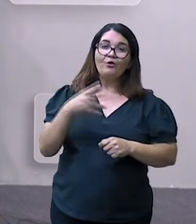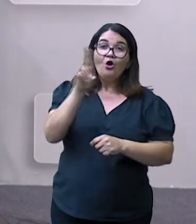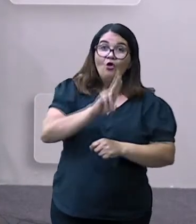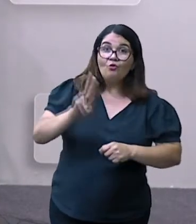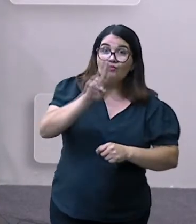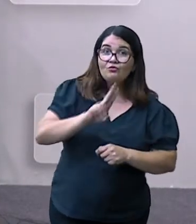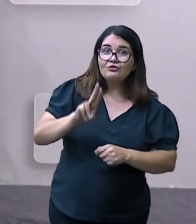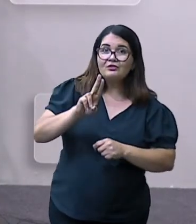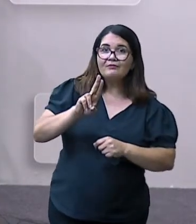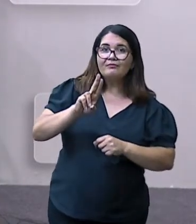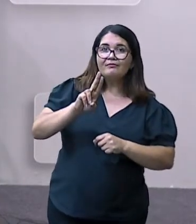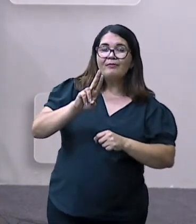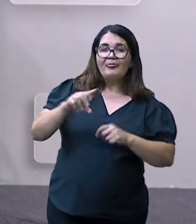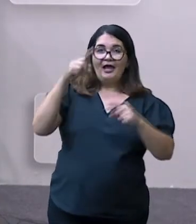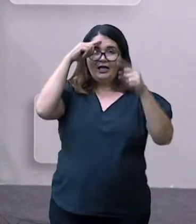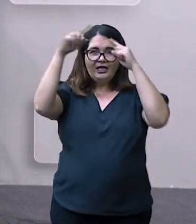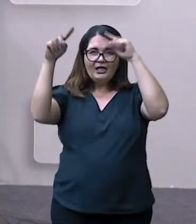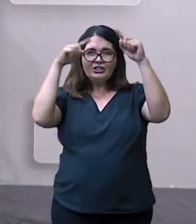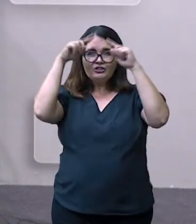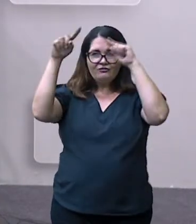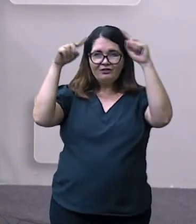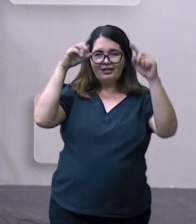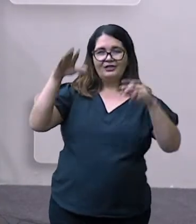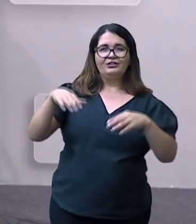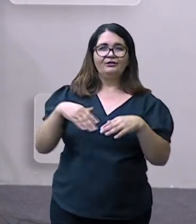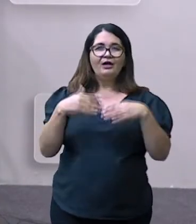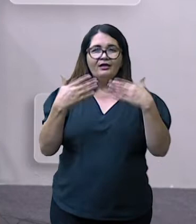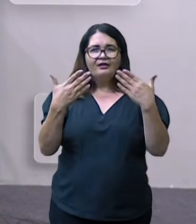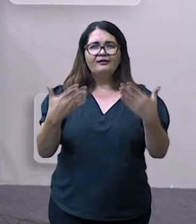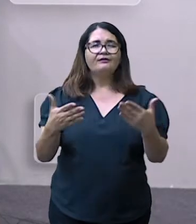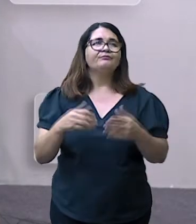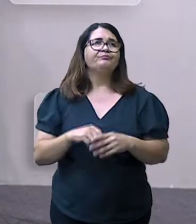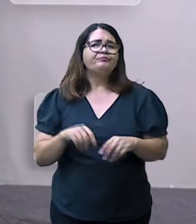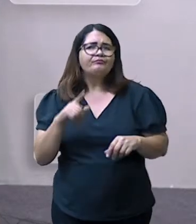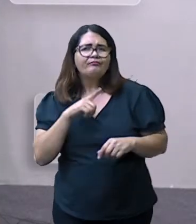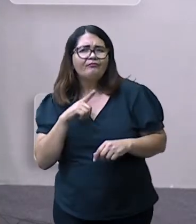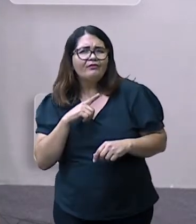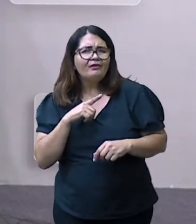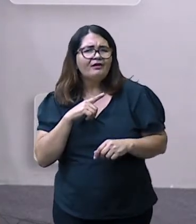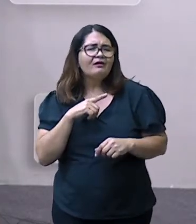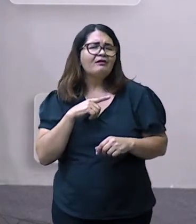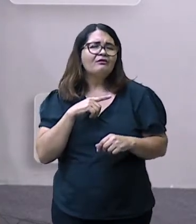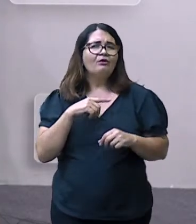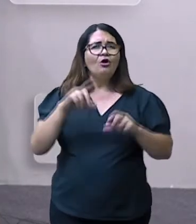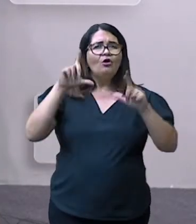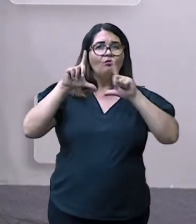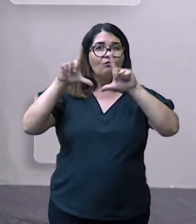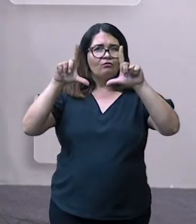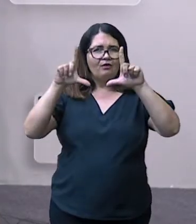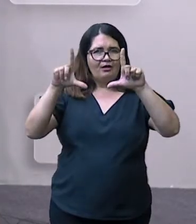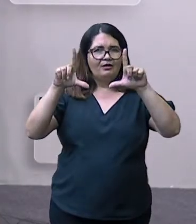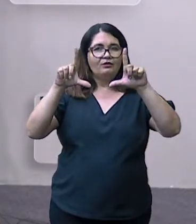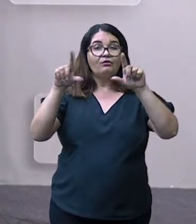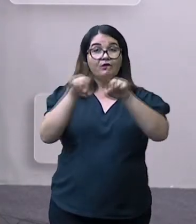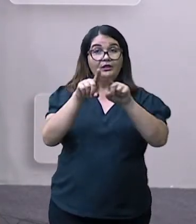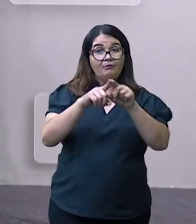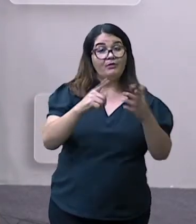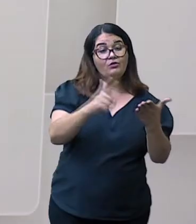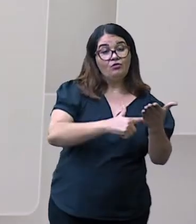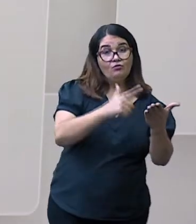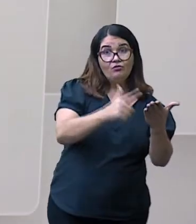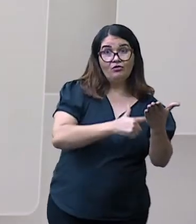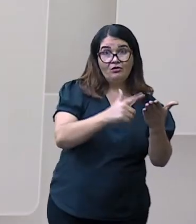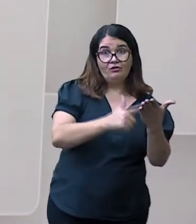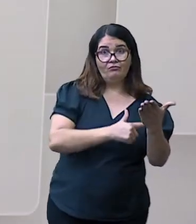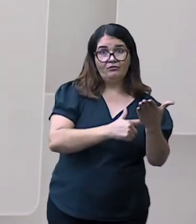tenho uma ligação das borboletas, que você começou a pintar borboletas, com o livro Borboletando. A gente